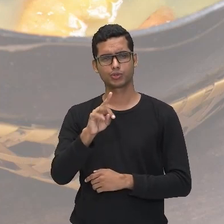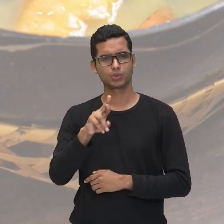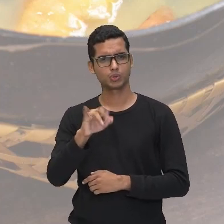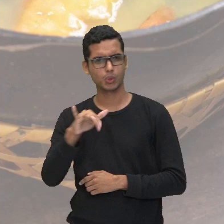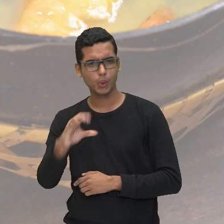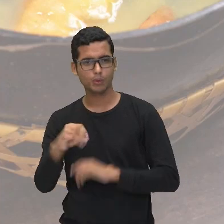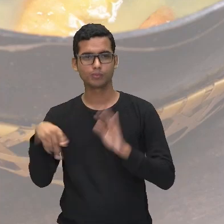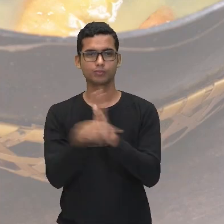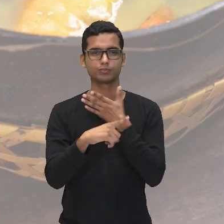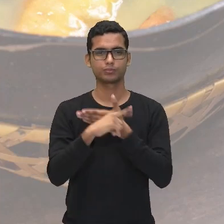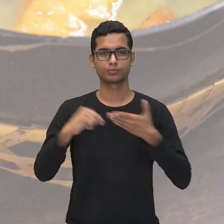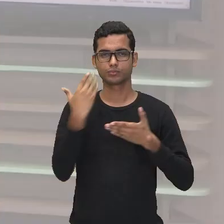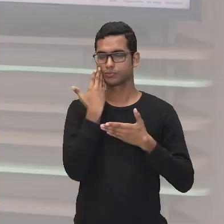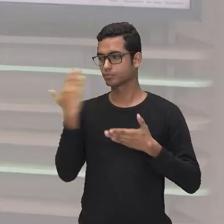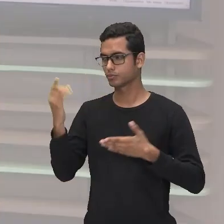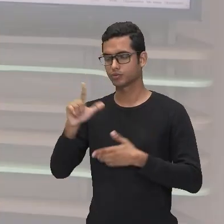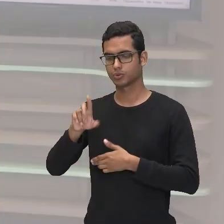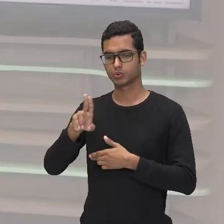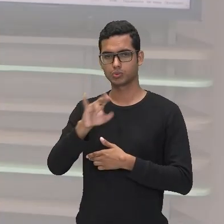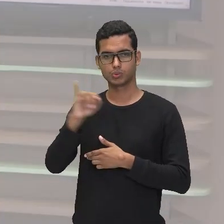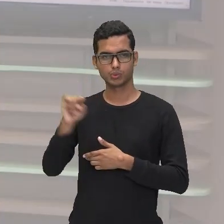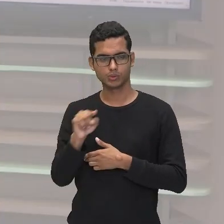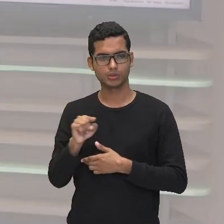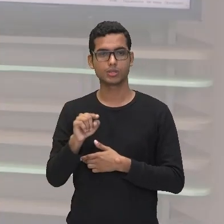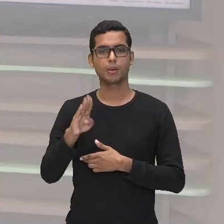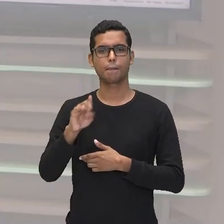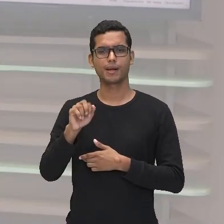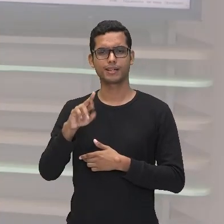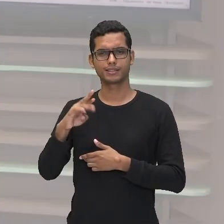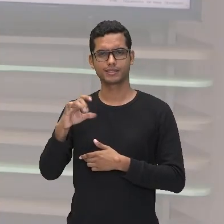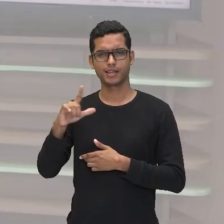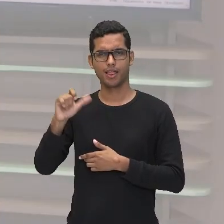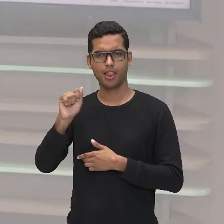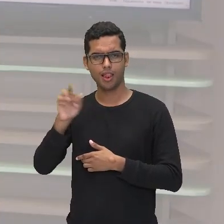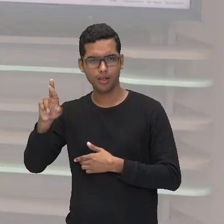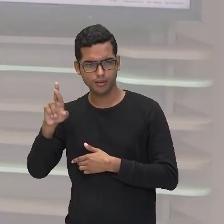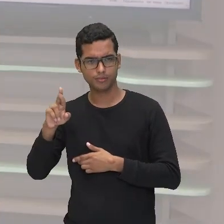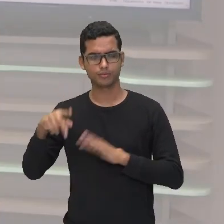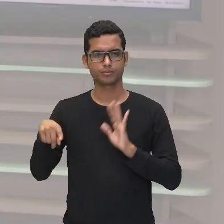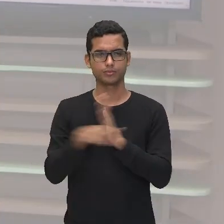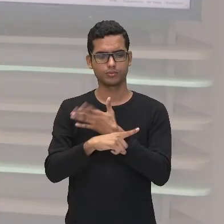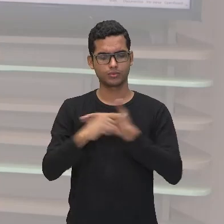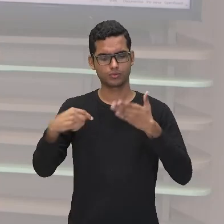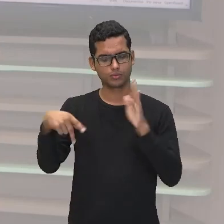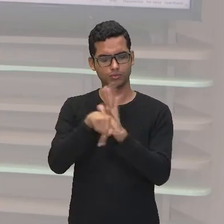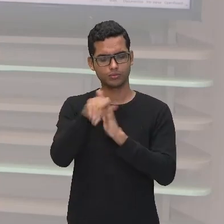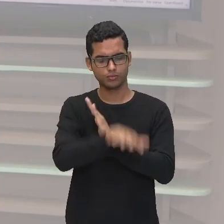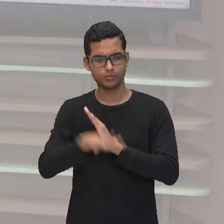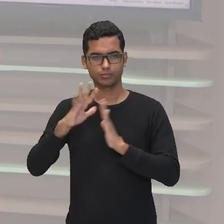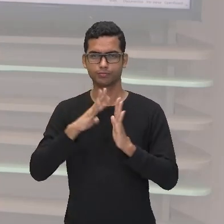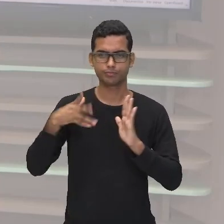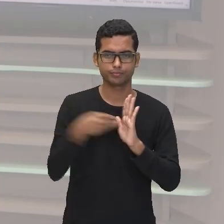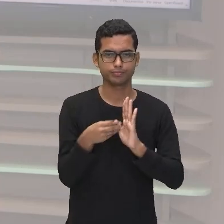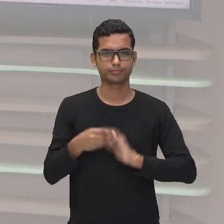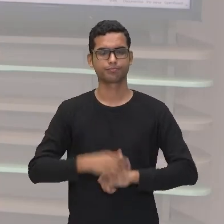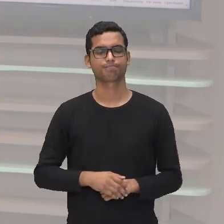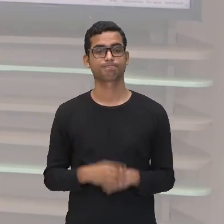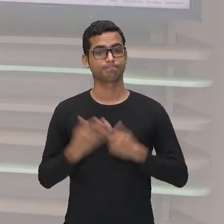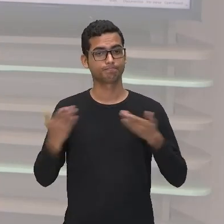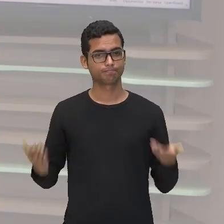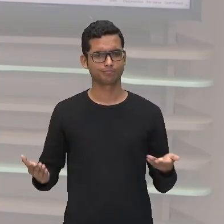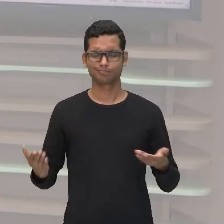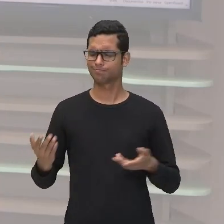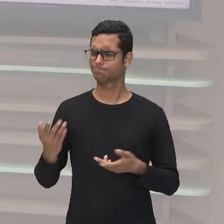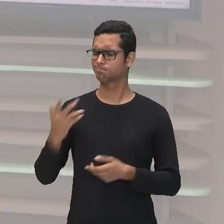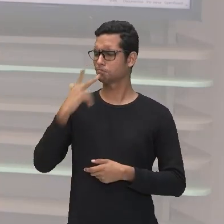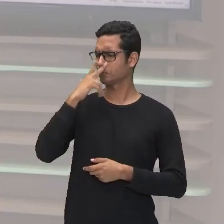região, Luiz Bacelar. Então você observou, né, que trata-se de um poema. Parece